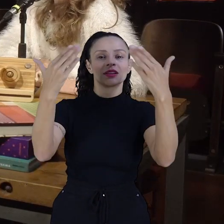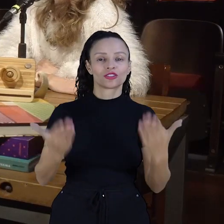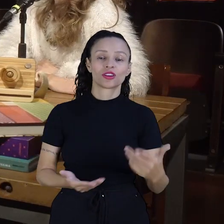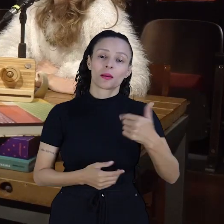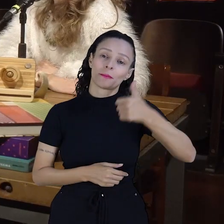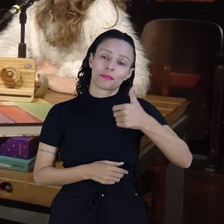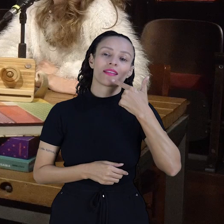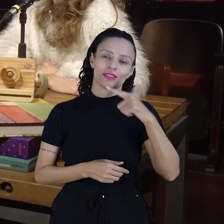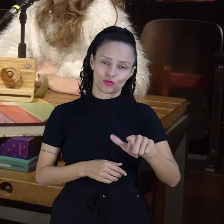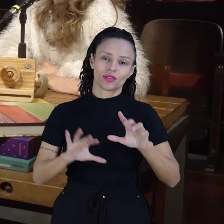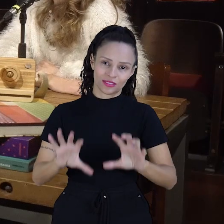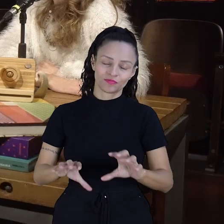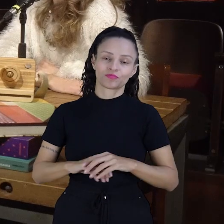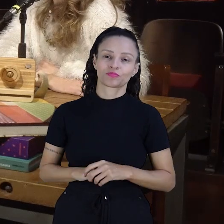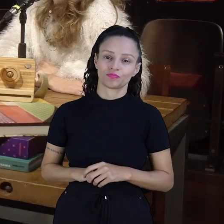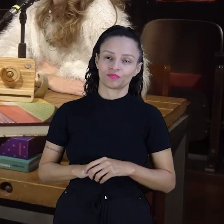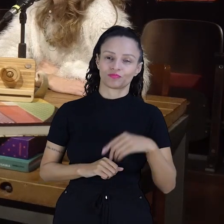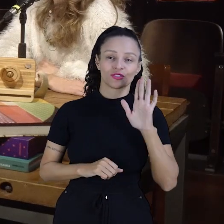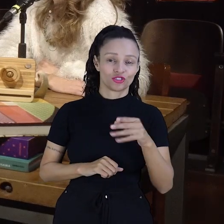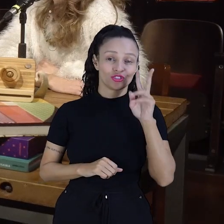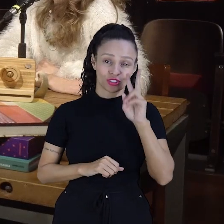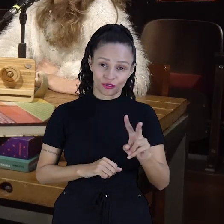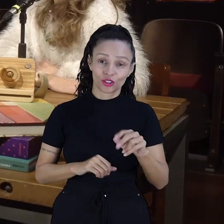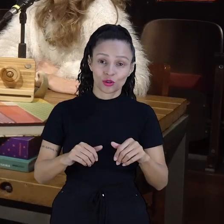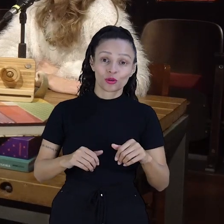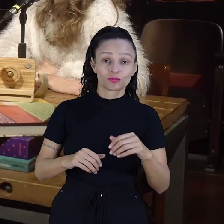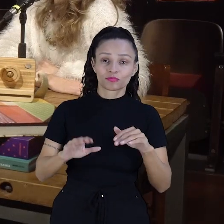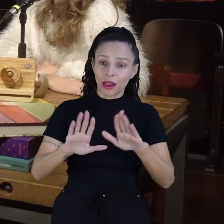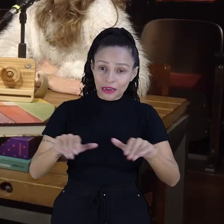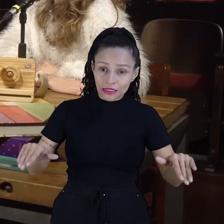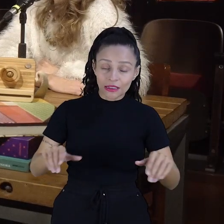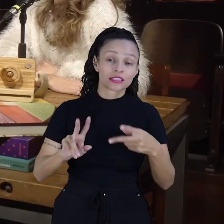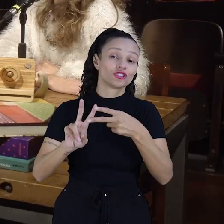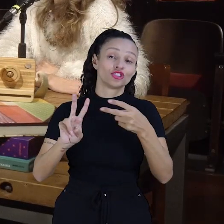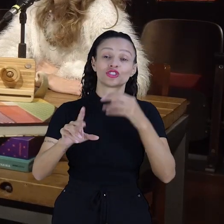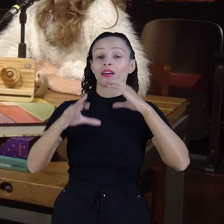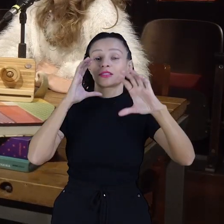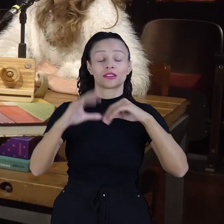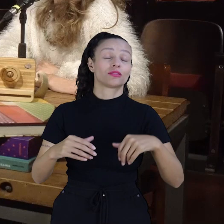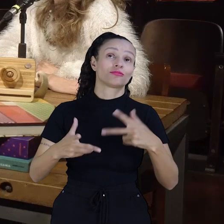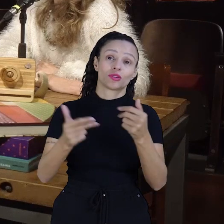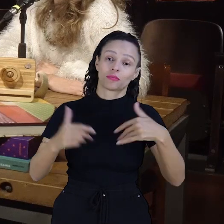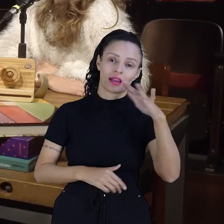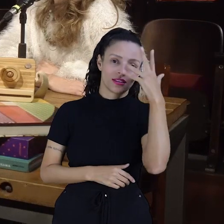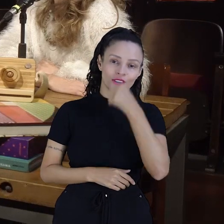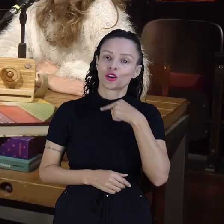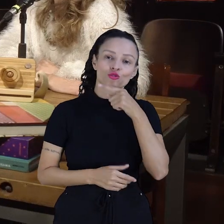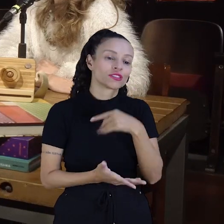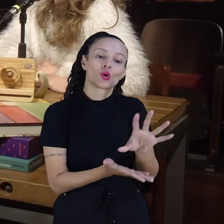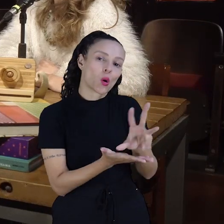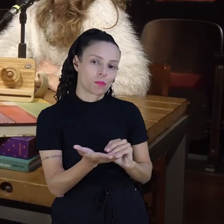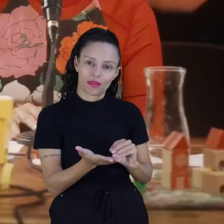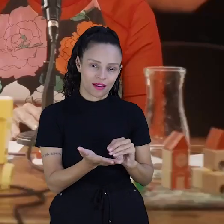gente homenageia a primeira língua aqui. Tu já viu uma criança indígena cantando? É a coisa mais linda do mundo. Eu não me sinto